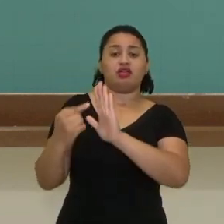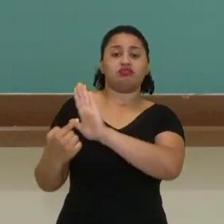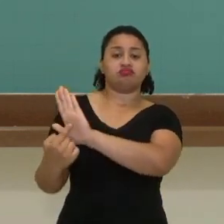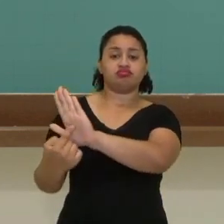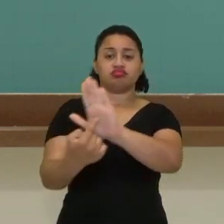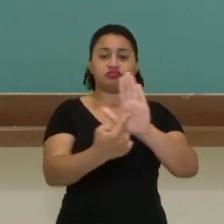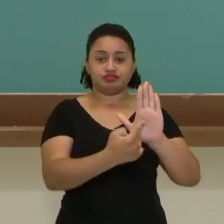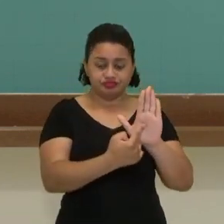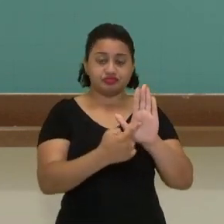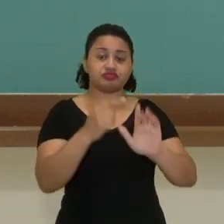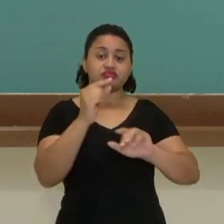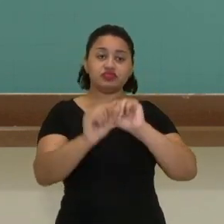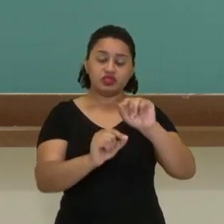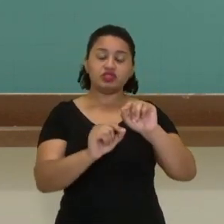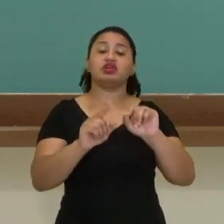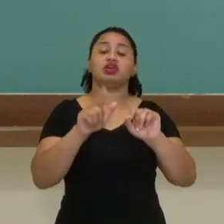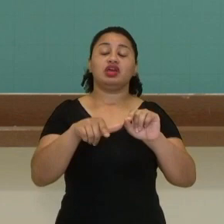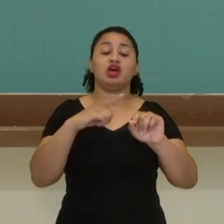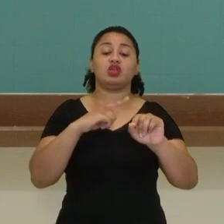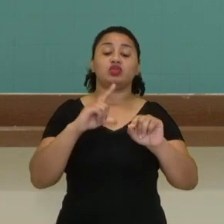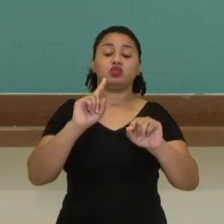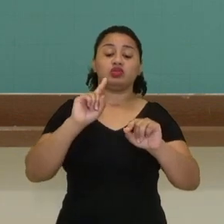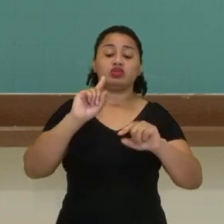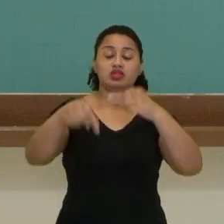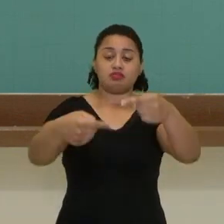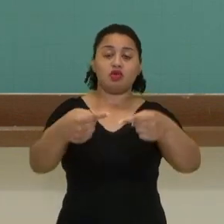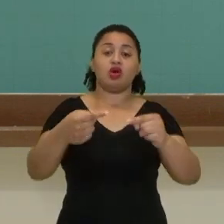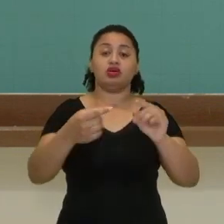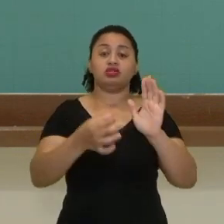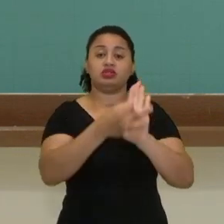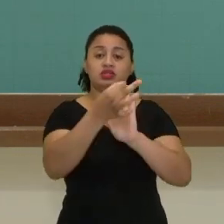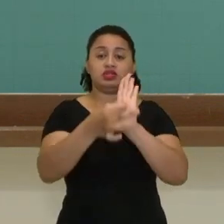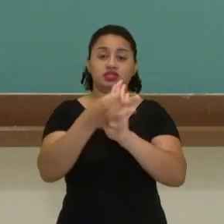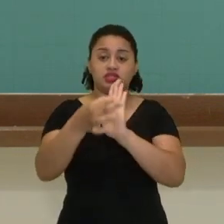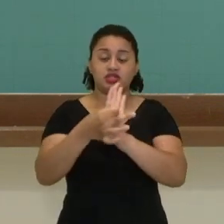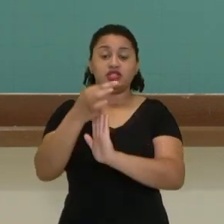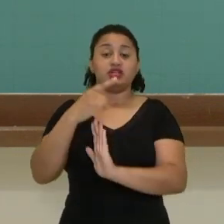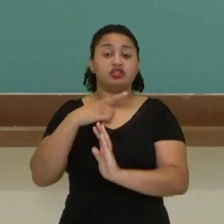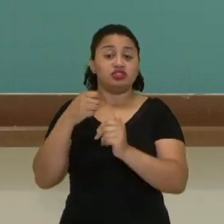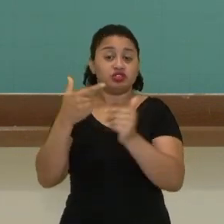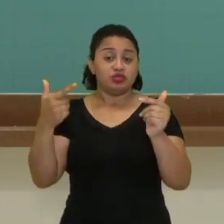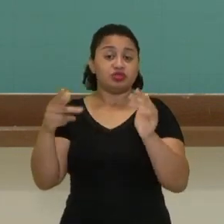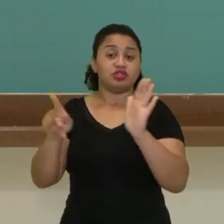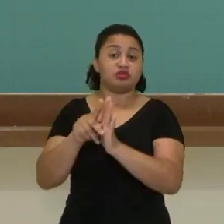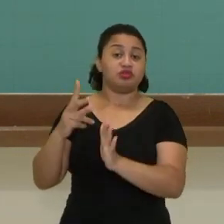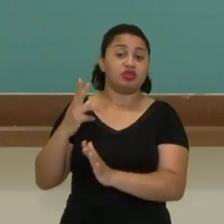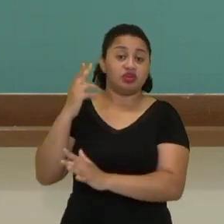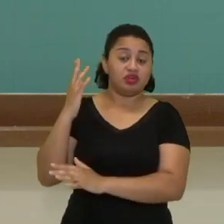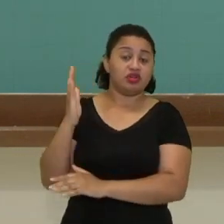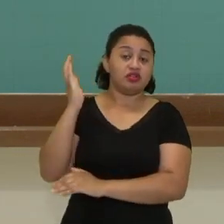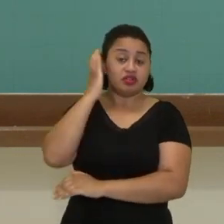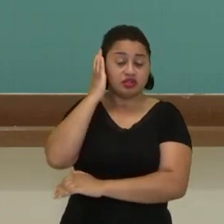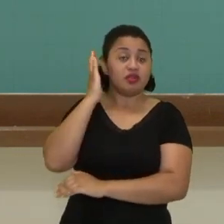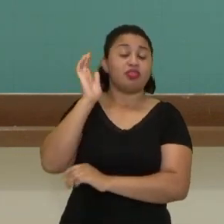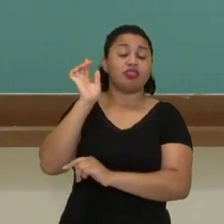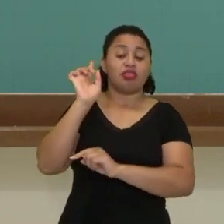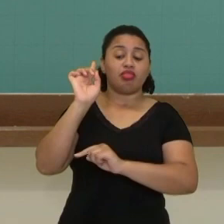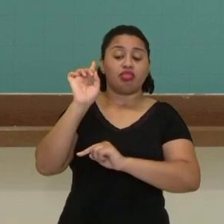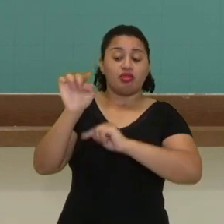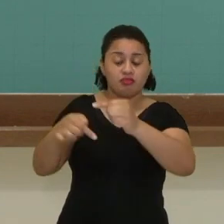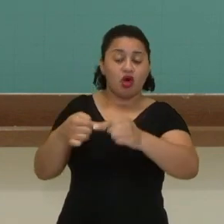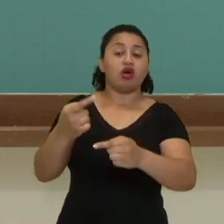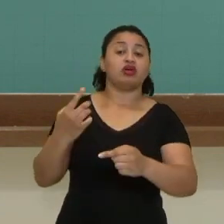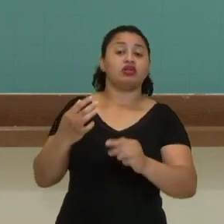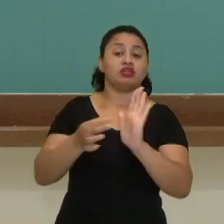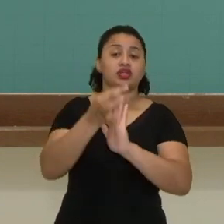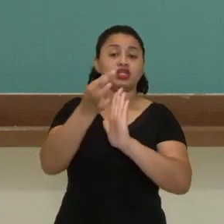e os pós-impressionistas. E nessa exposição tinha alguns trabalhos de Van Gogh. Então esse termo pós-impressionista acabou